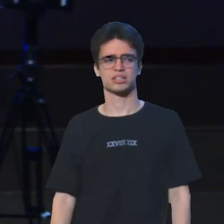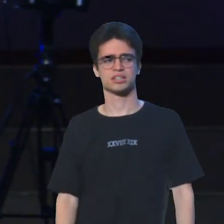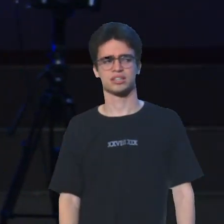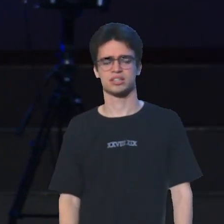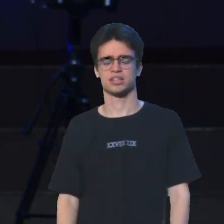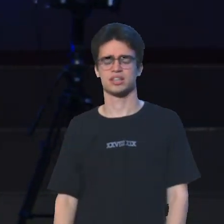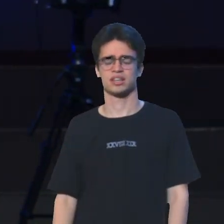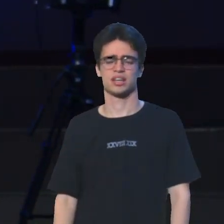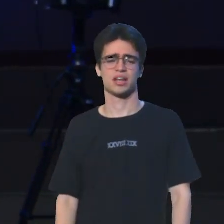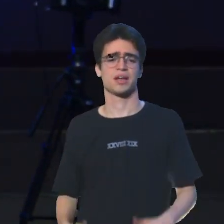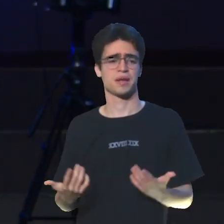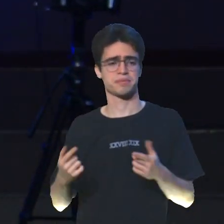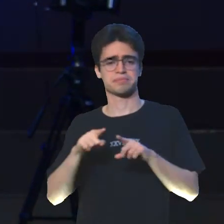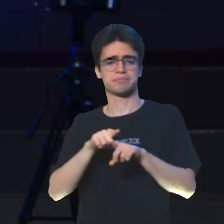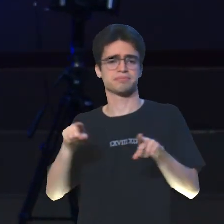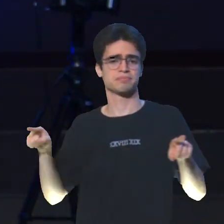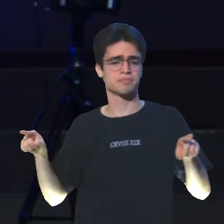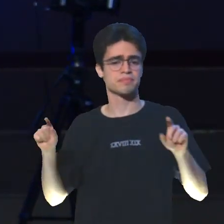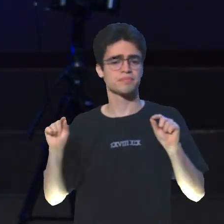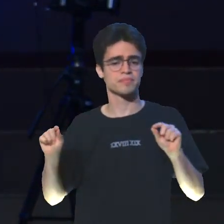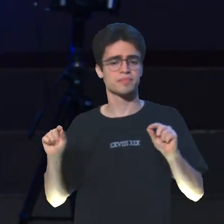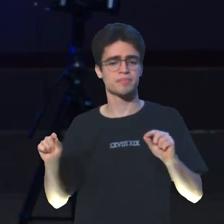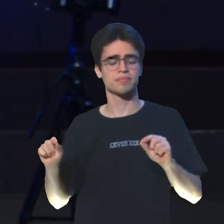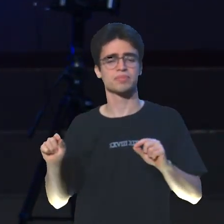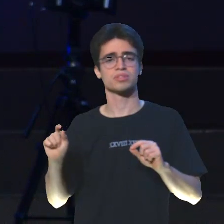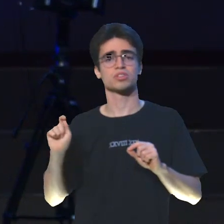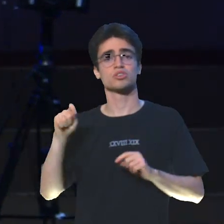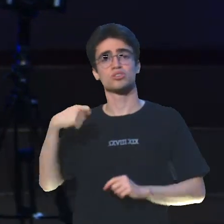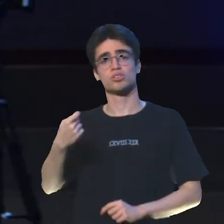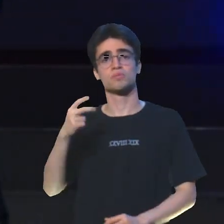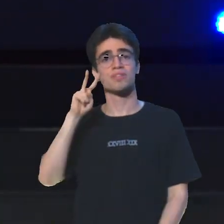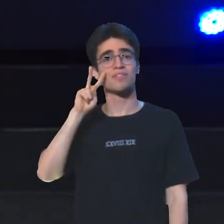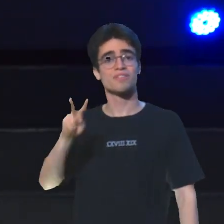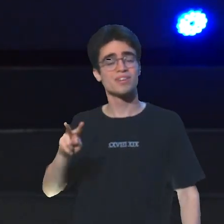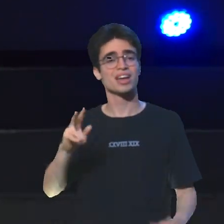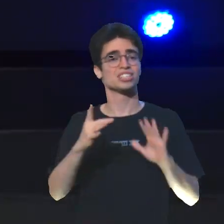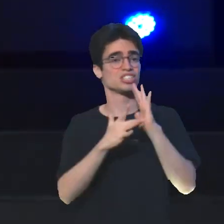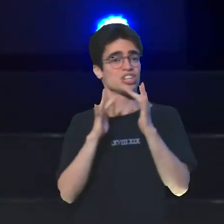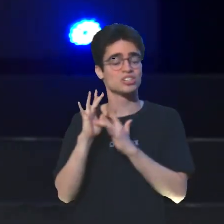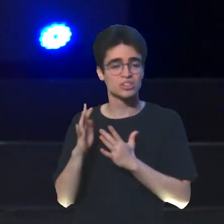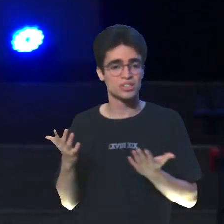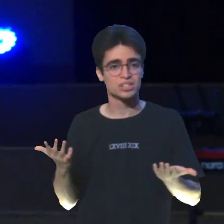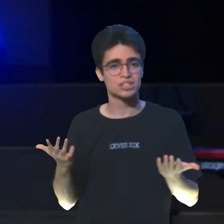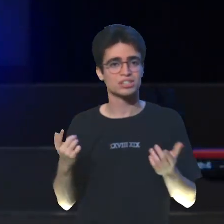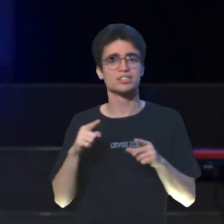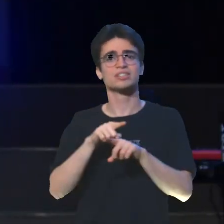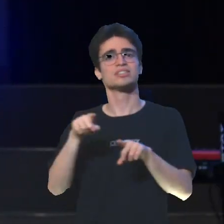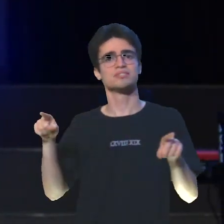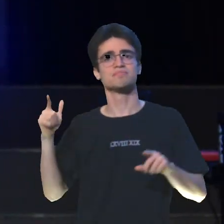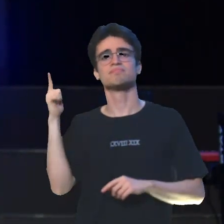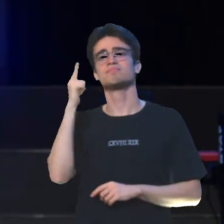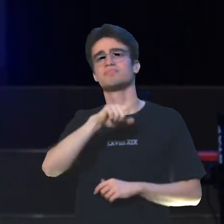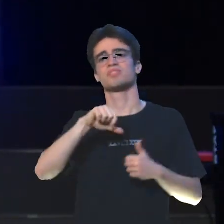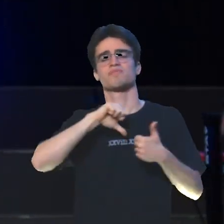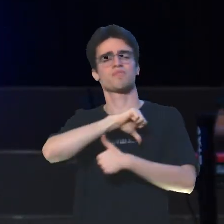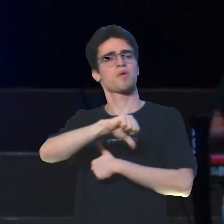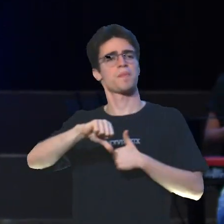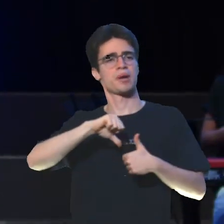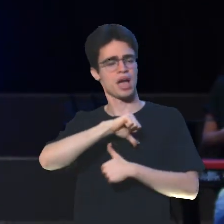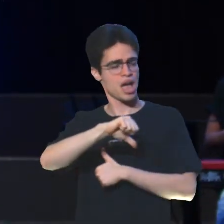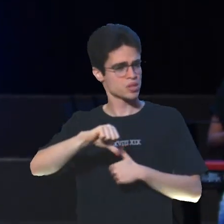E eles, ao ouvir e ver quem Jesus era, foram transformados. E